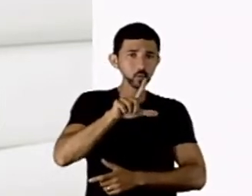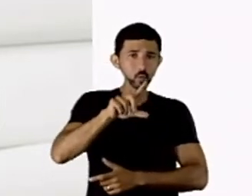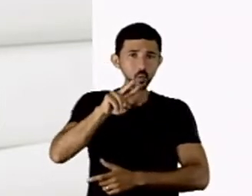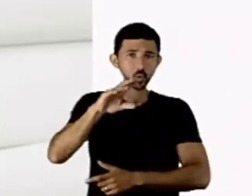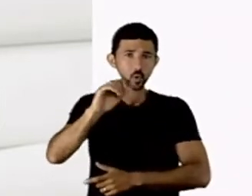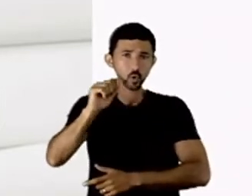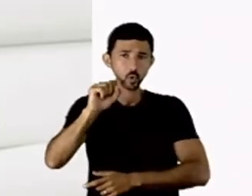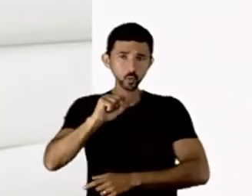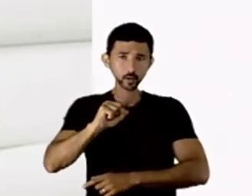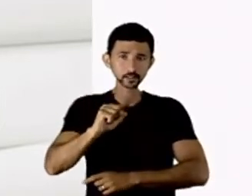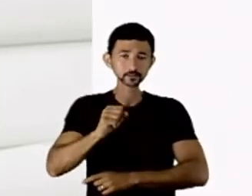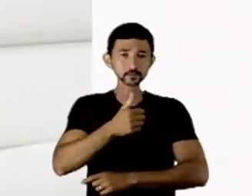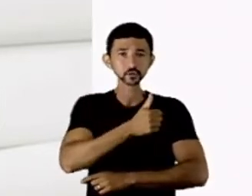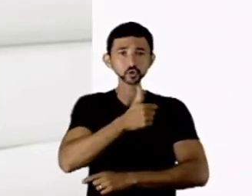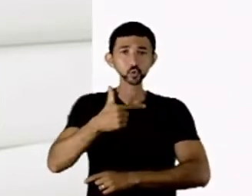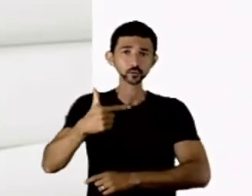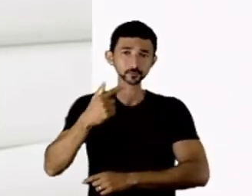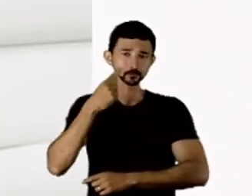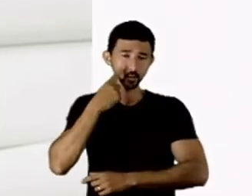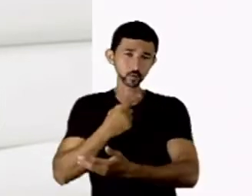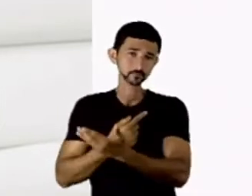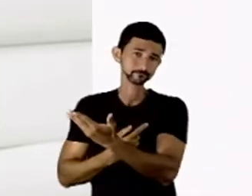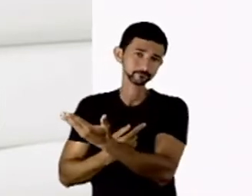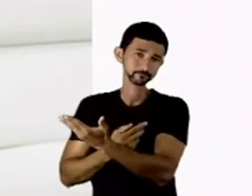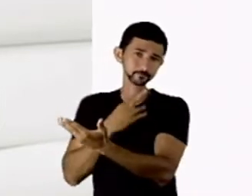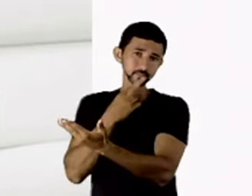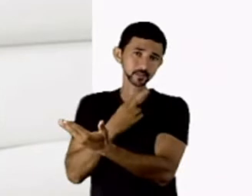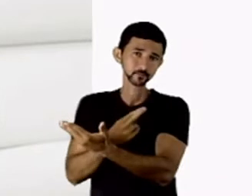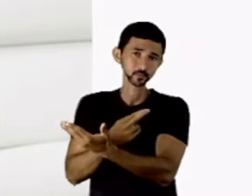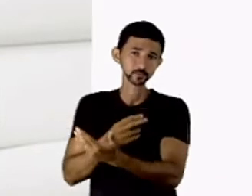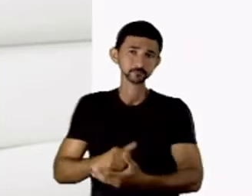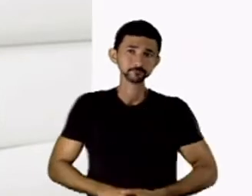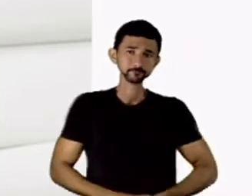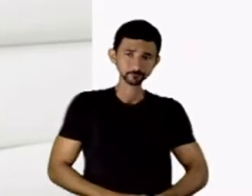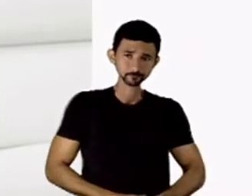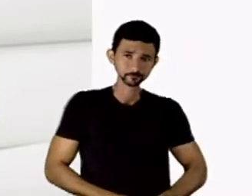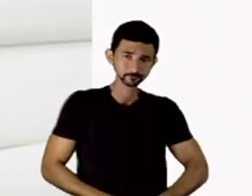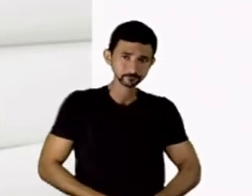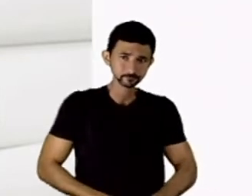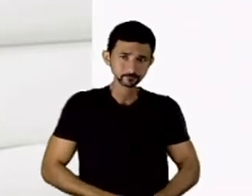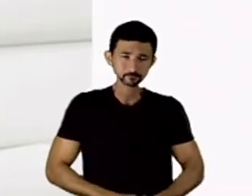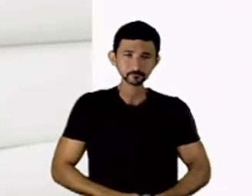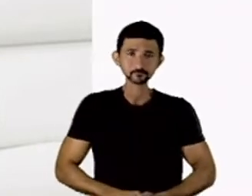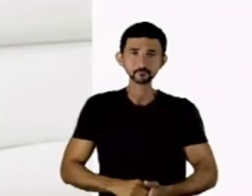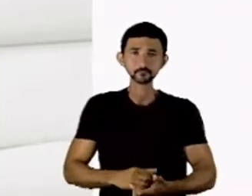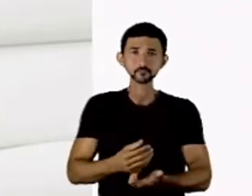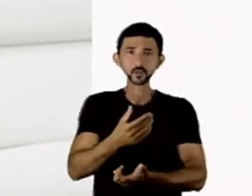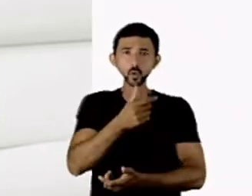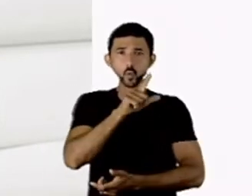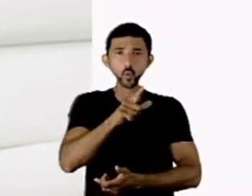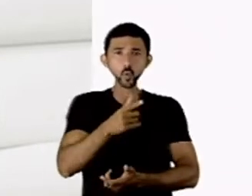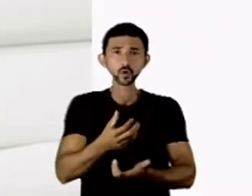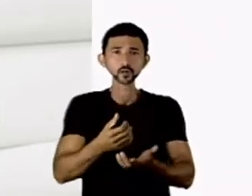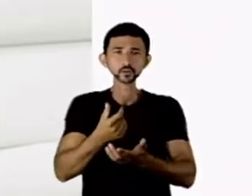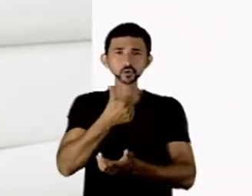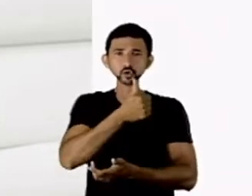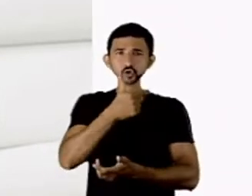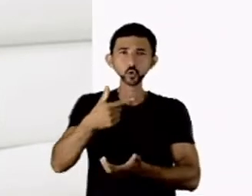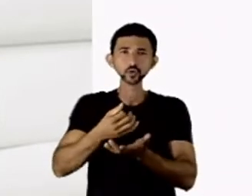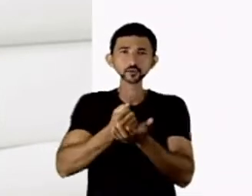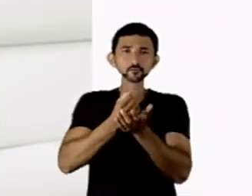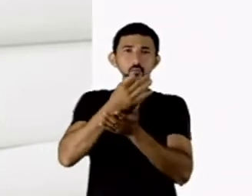12. Olha aqui a resposta. Lucas deve tomar 12 comprimidos e Pedro,